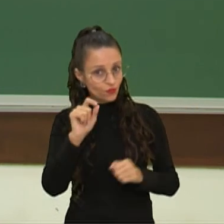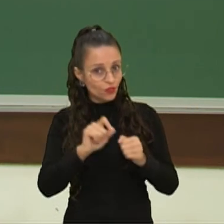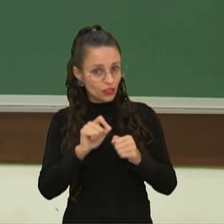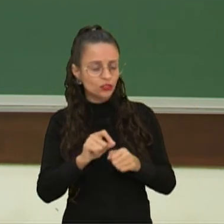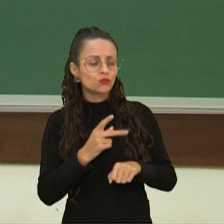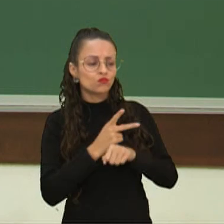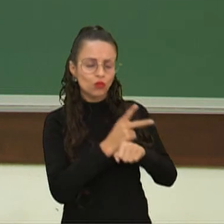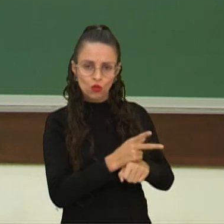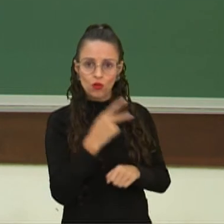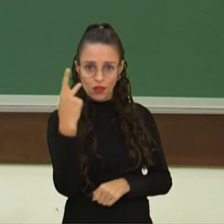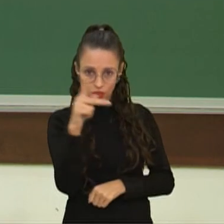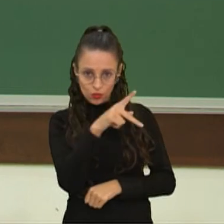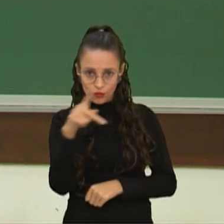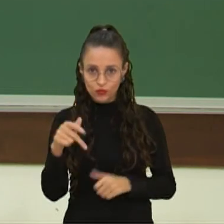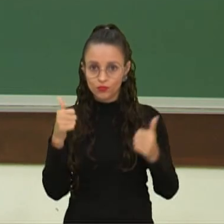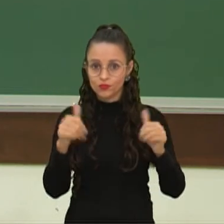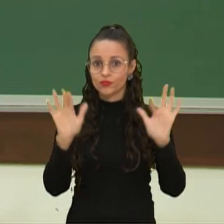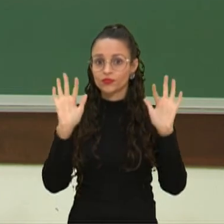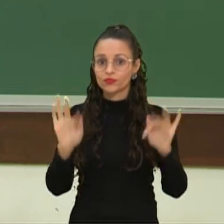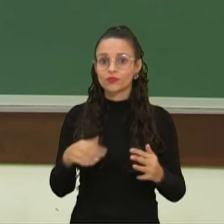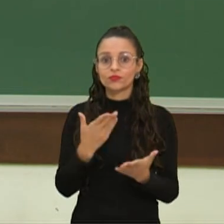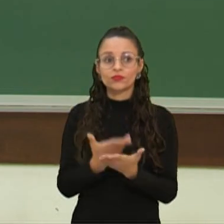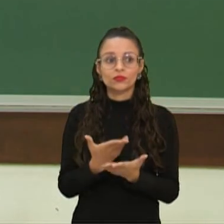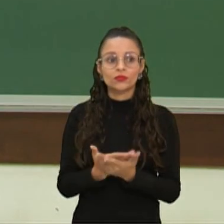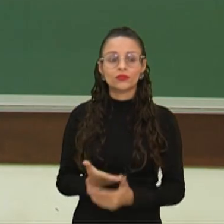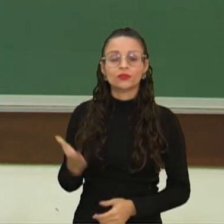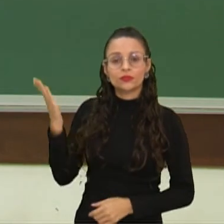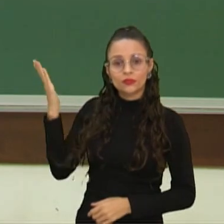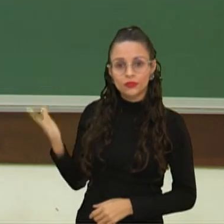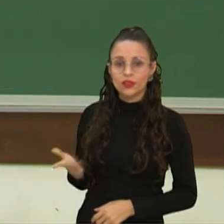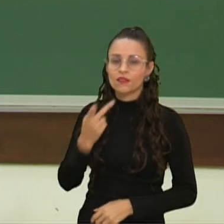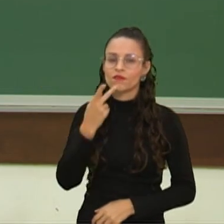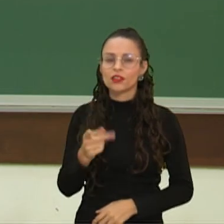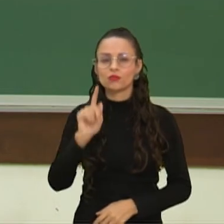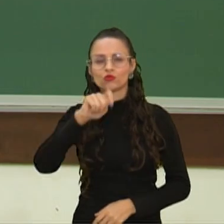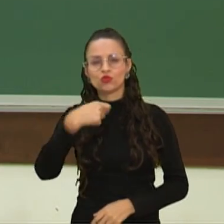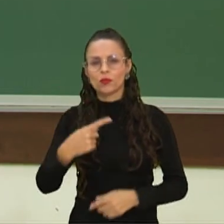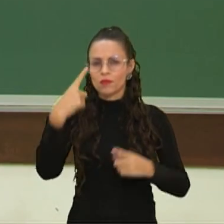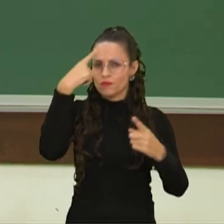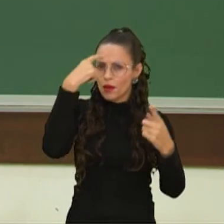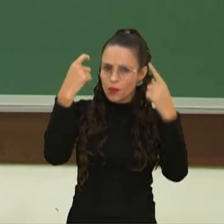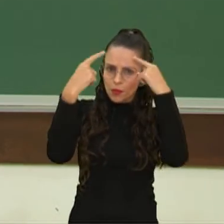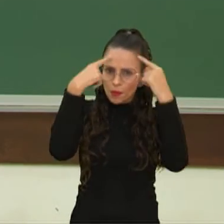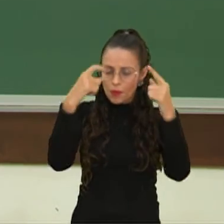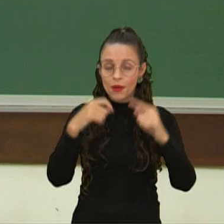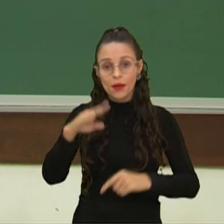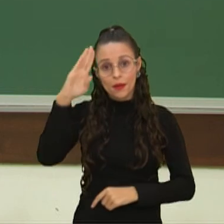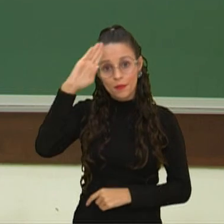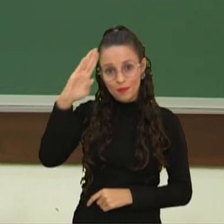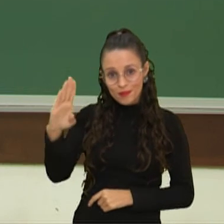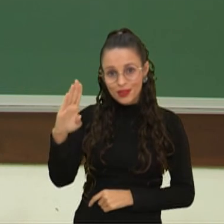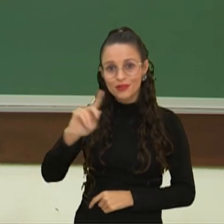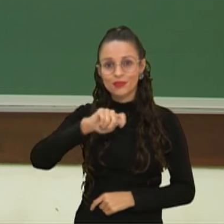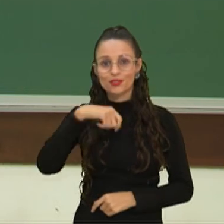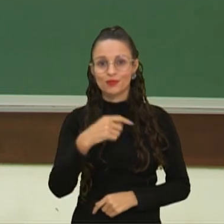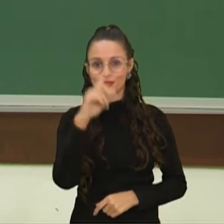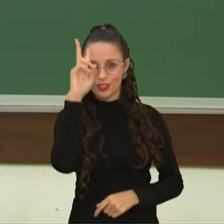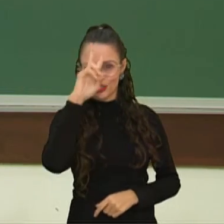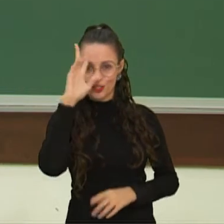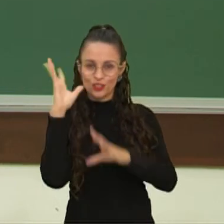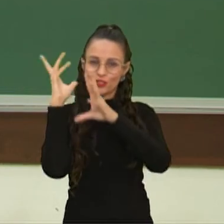tá? Encerrando a nossa aula, né? Falamos sobre algumas invenções, focamos principalmente na história lá do